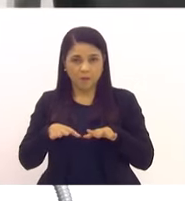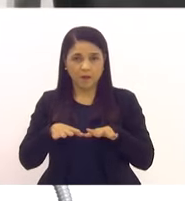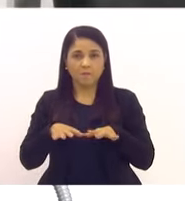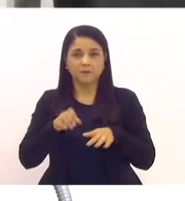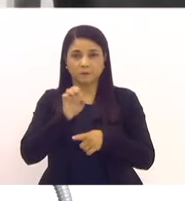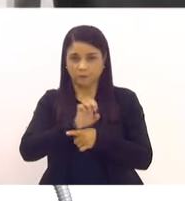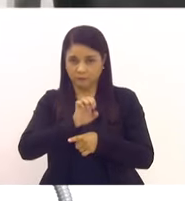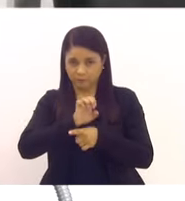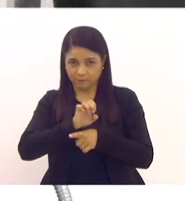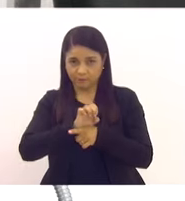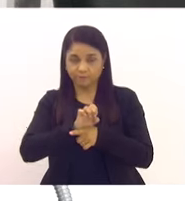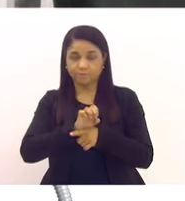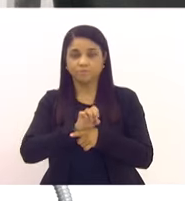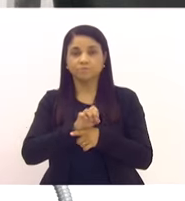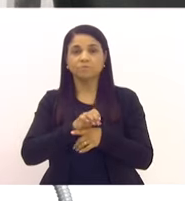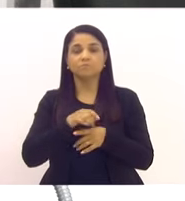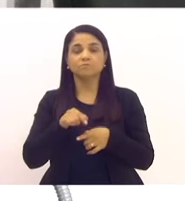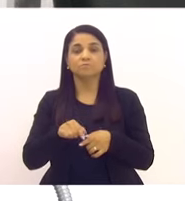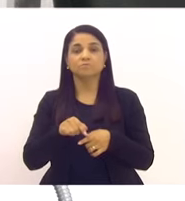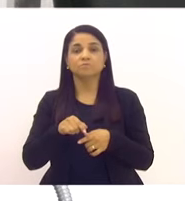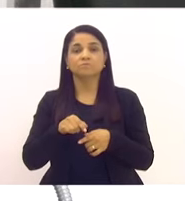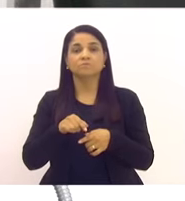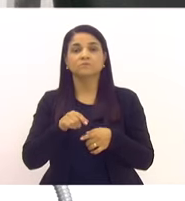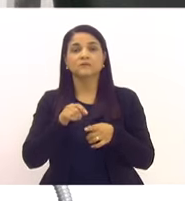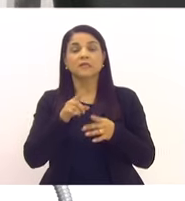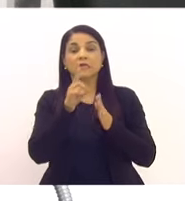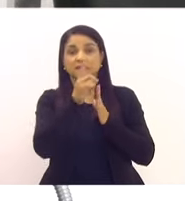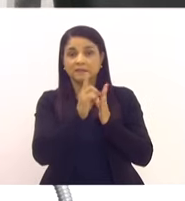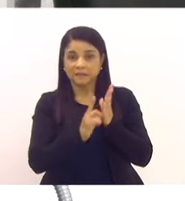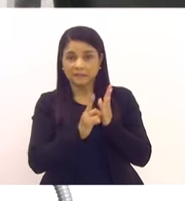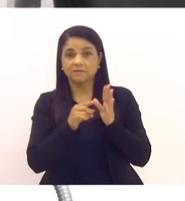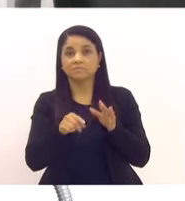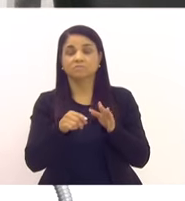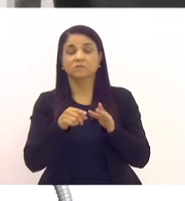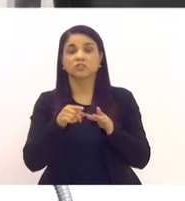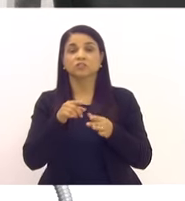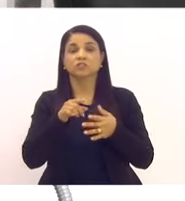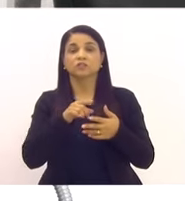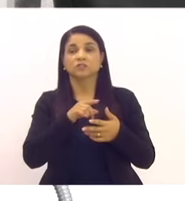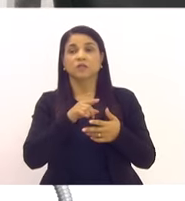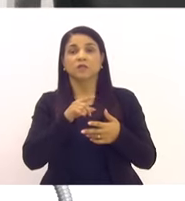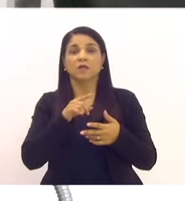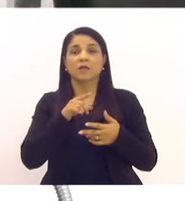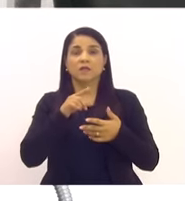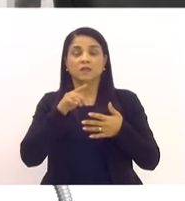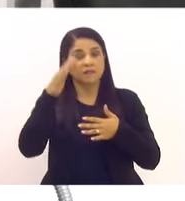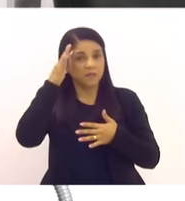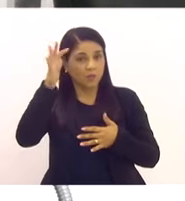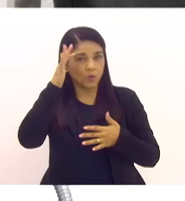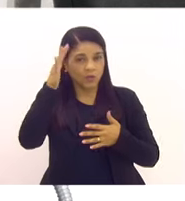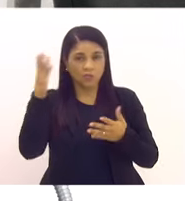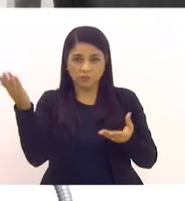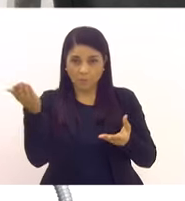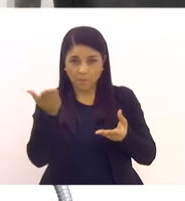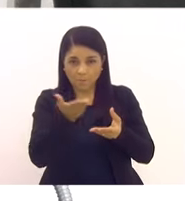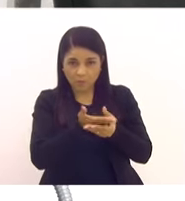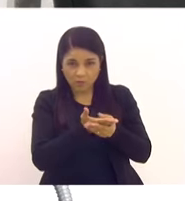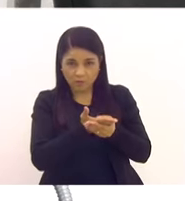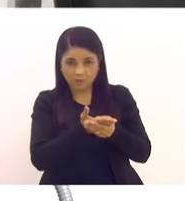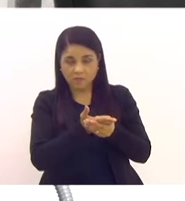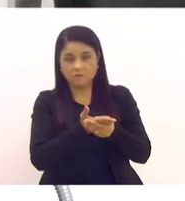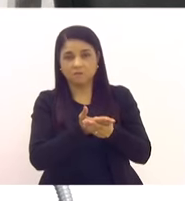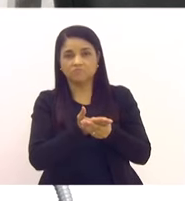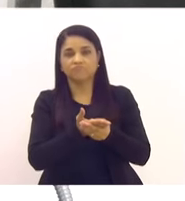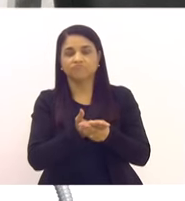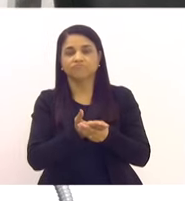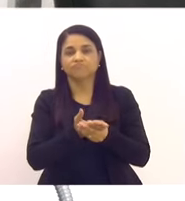aqui, mas eu insisto na tese jurídica de que teoria geral de direito, teoria geral de processo, ele